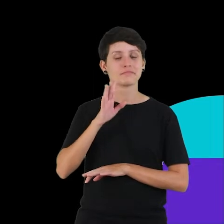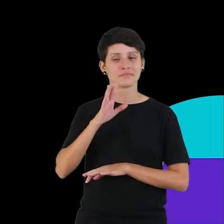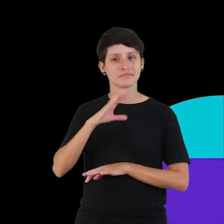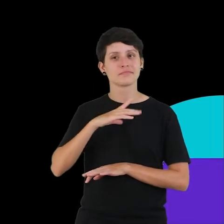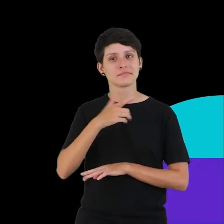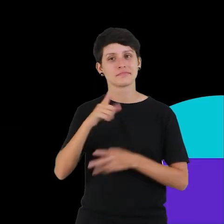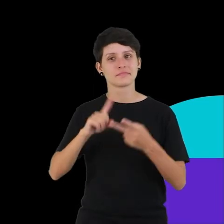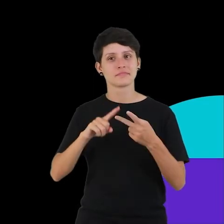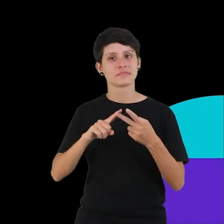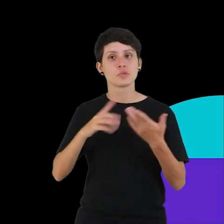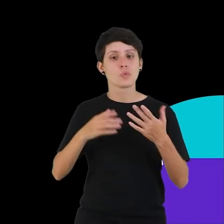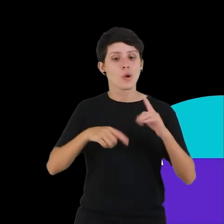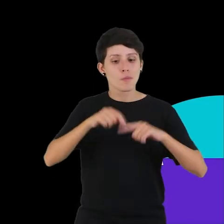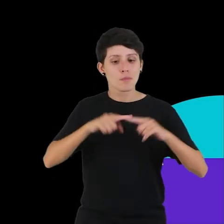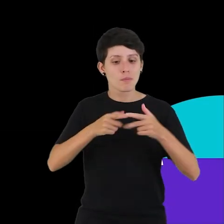Podem